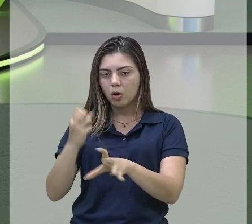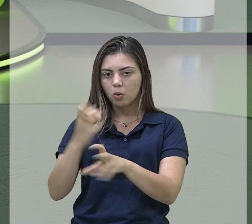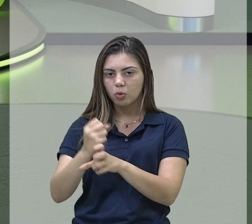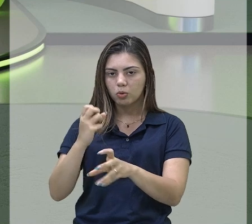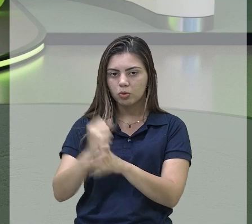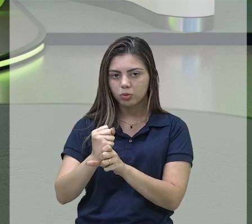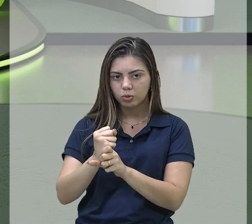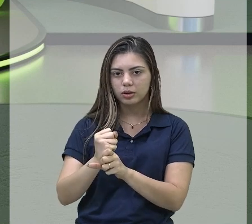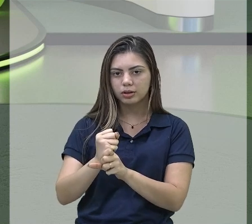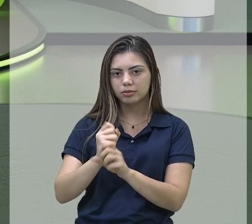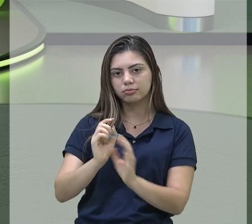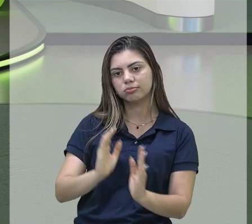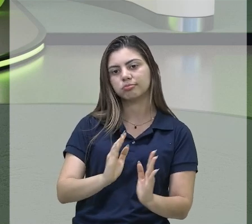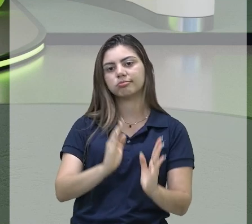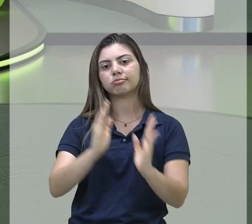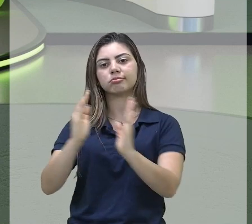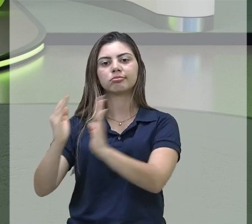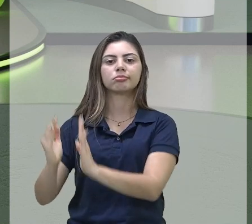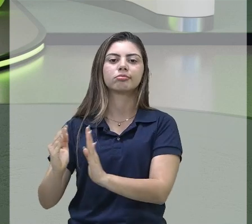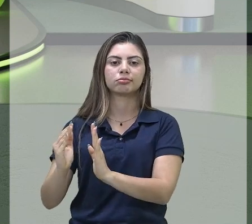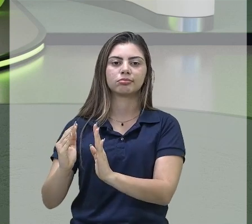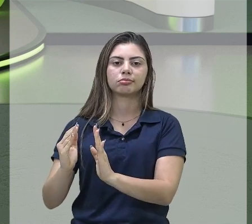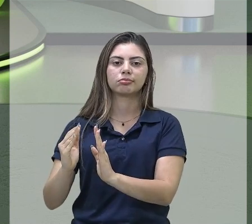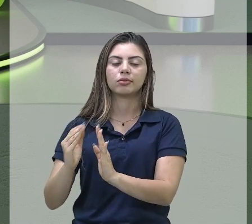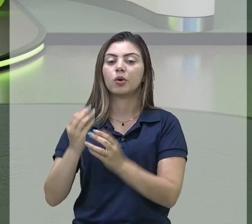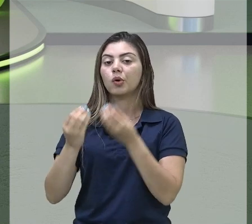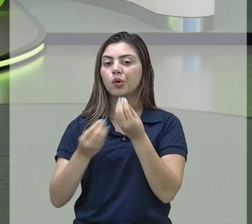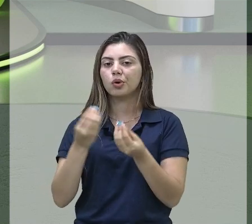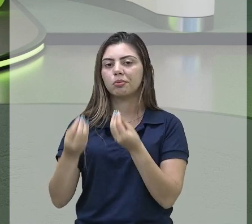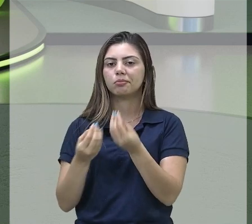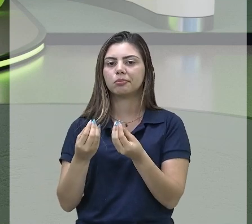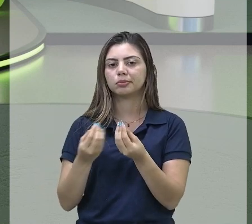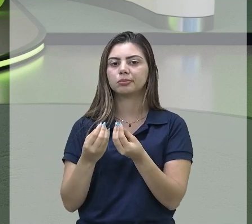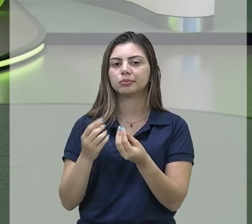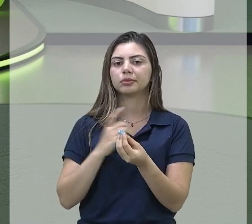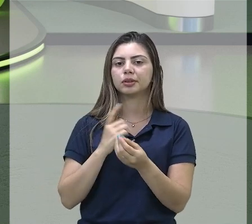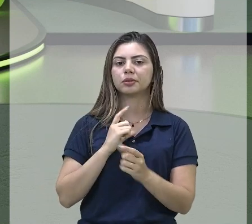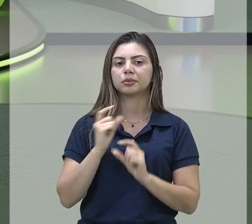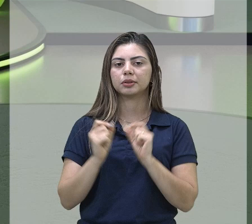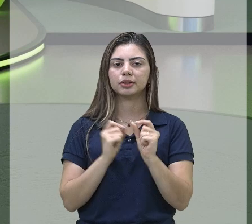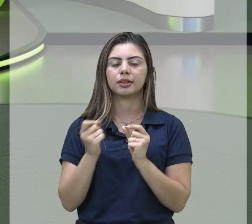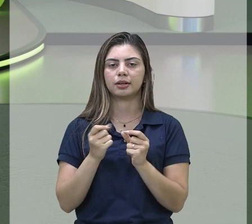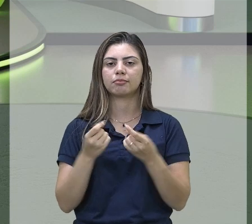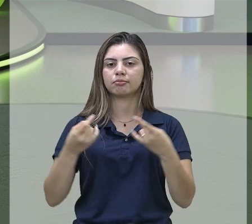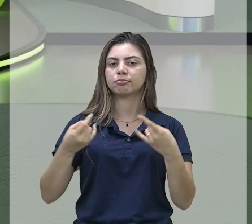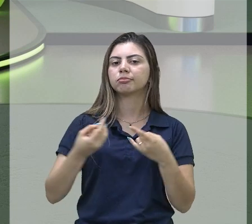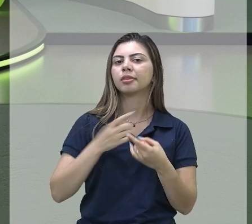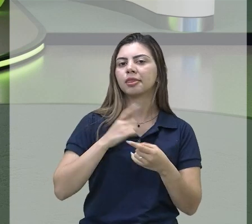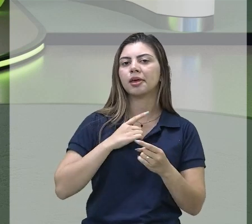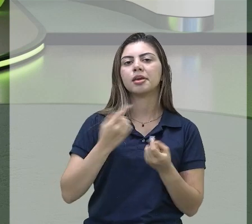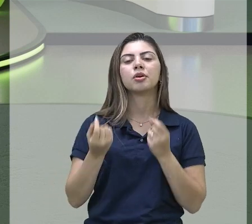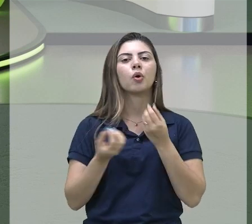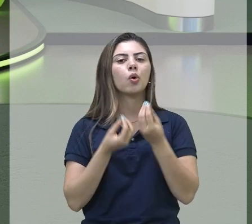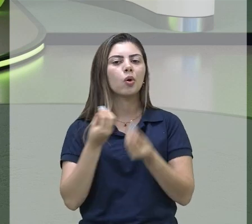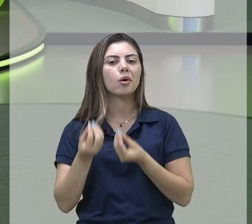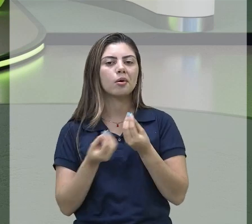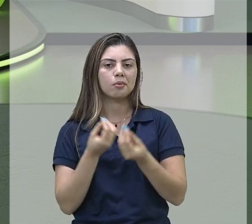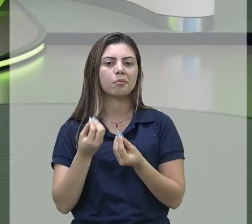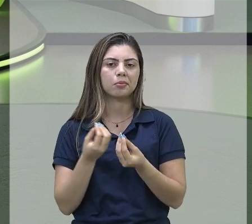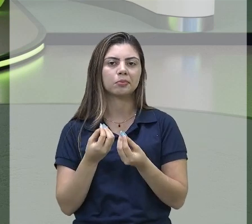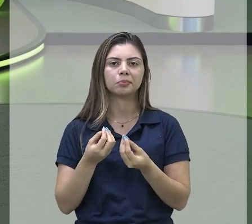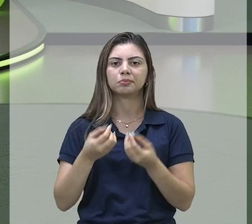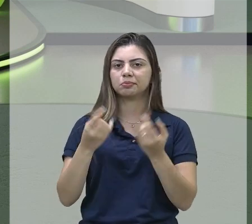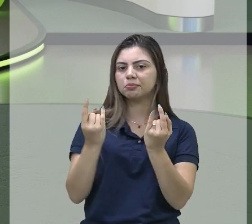estou segurando na mão de uma outra pessoa. Logo, fica a resistência equivalente mais a resistência